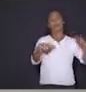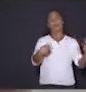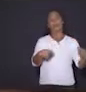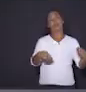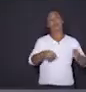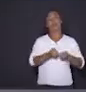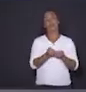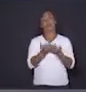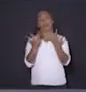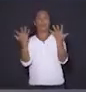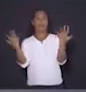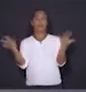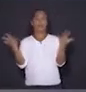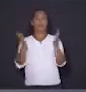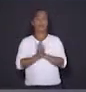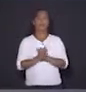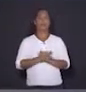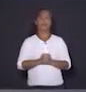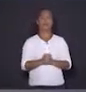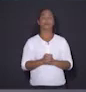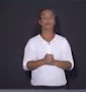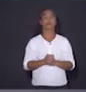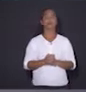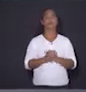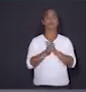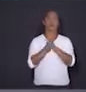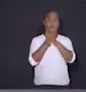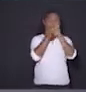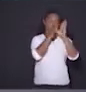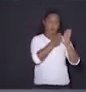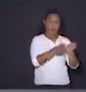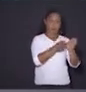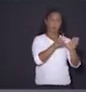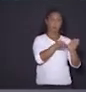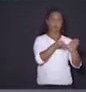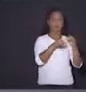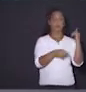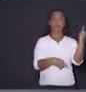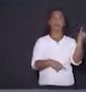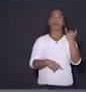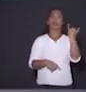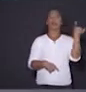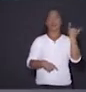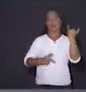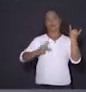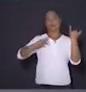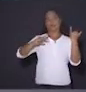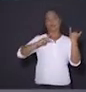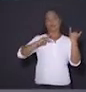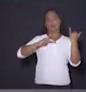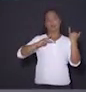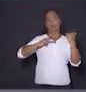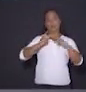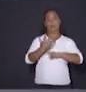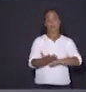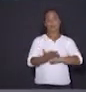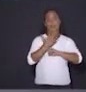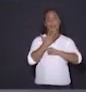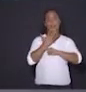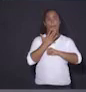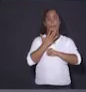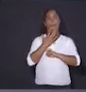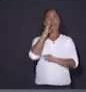nela existe uma outra questão fundamental é a privacidade ea proteção de dados o brasil